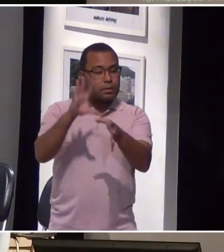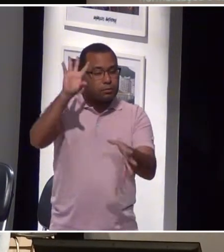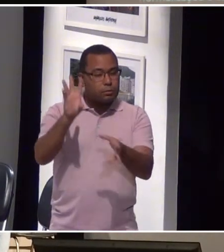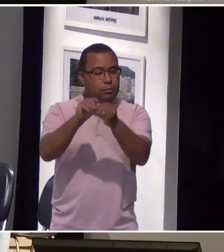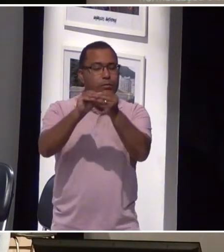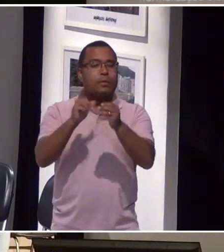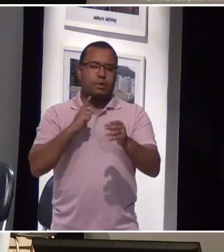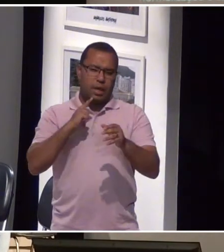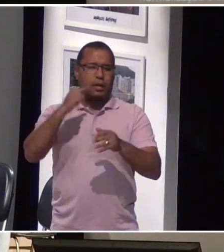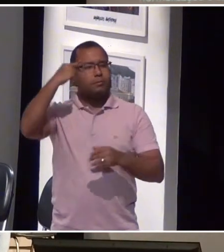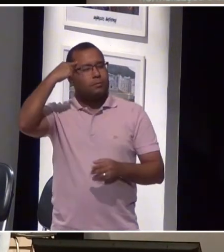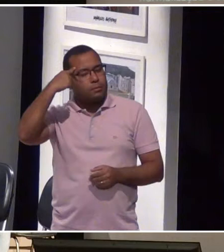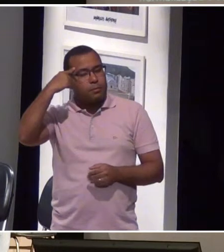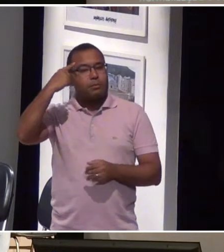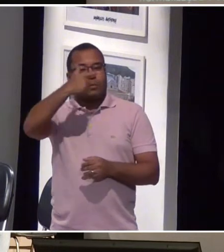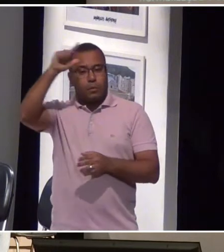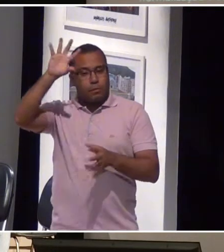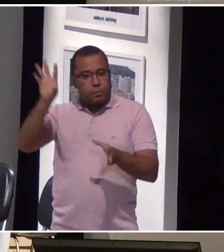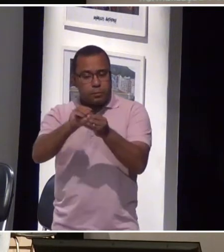alguns pressupostos também.